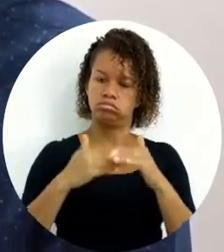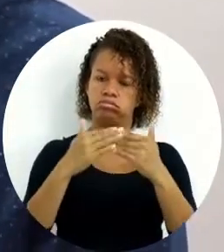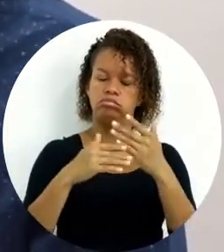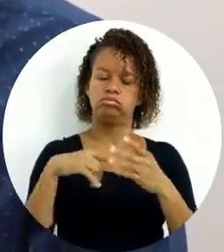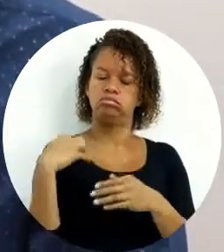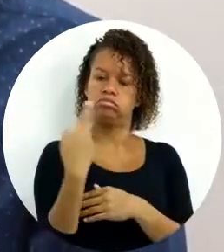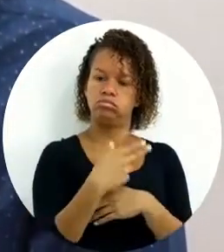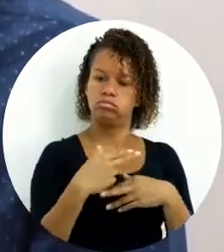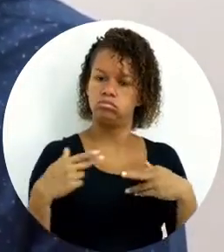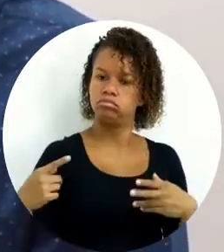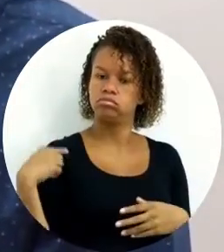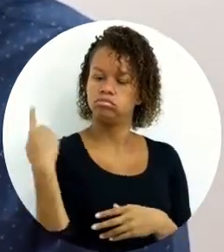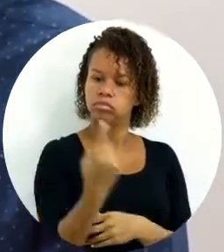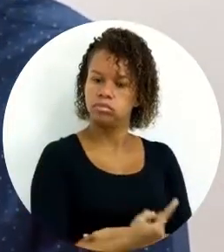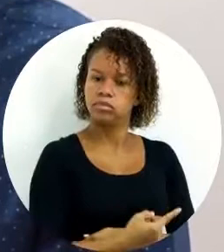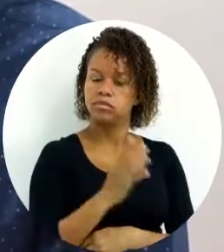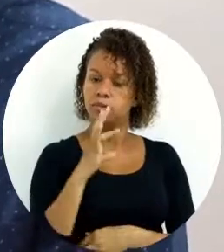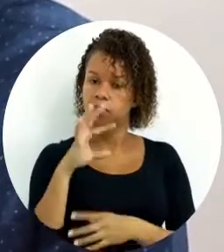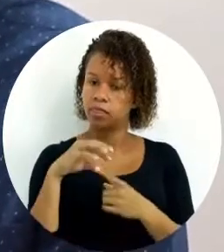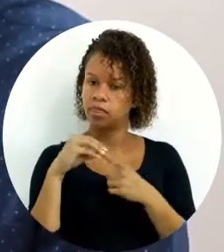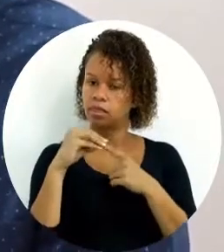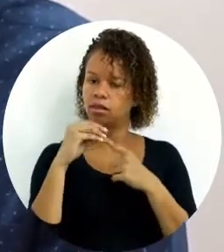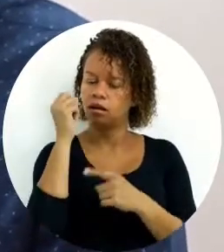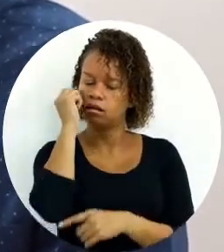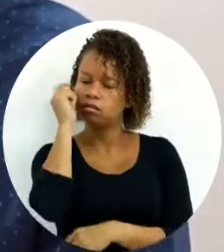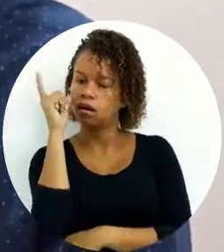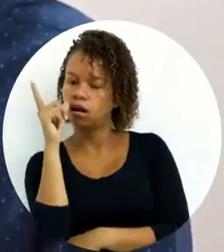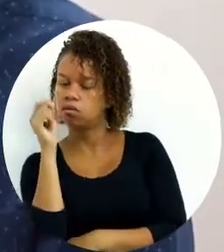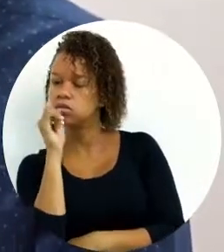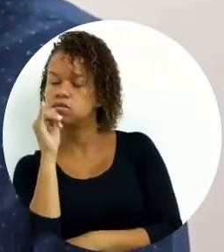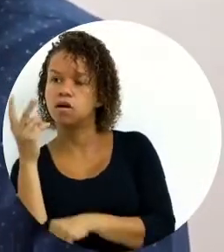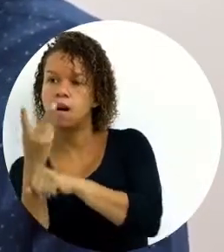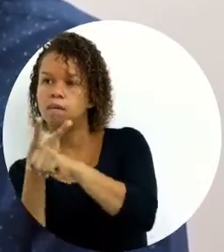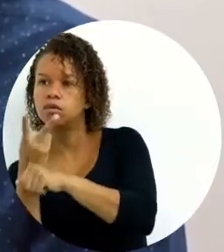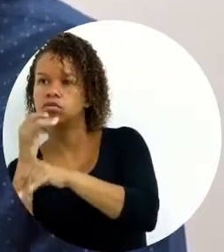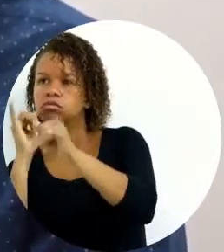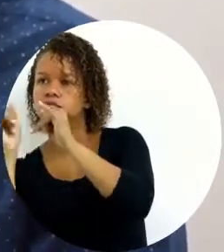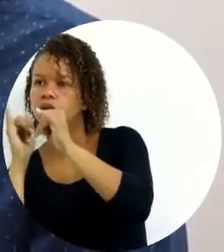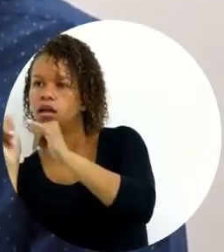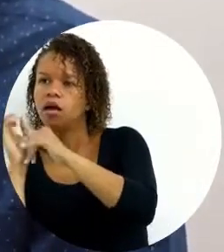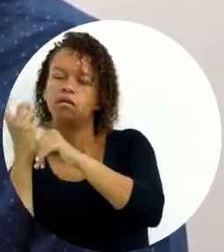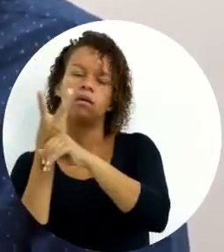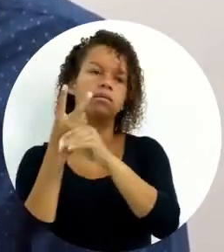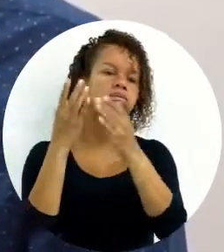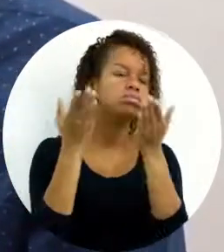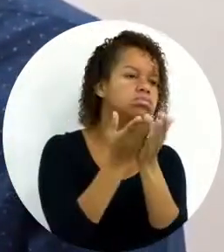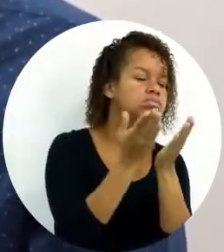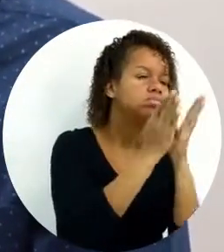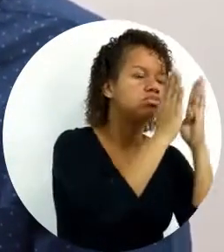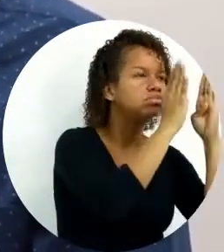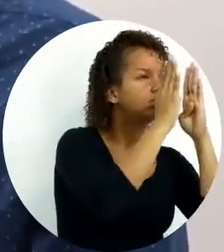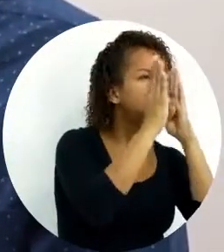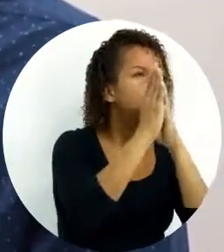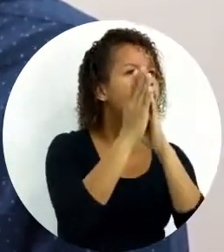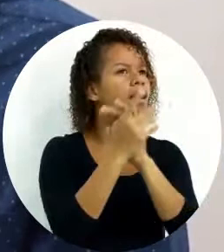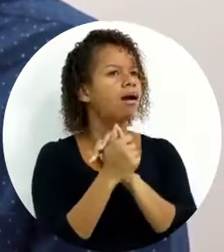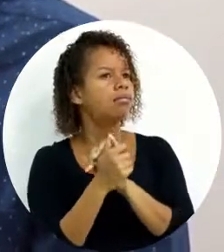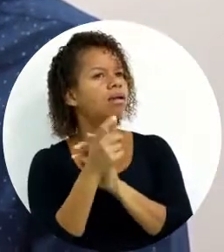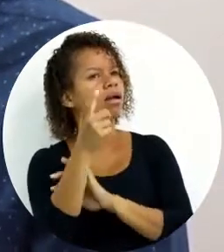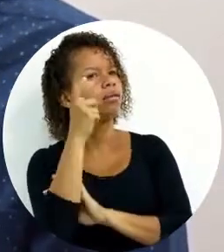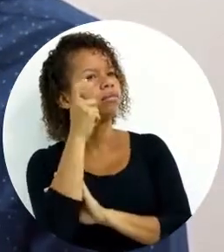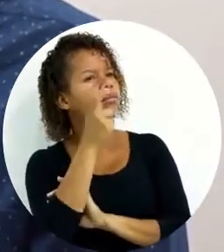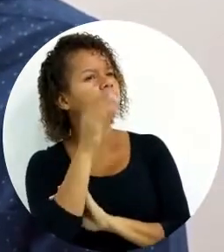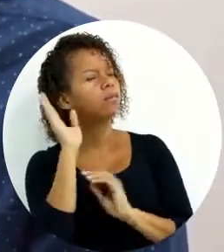é o que a gente é o ideal, né? Quando a gente faz uma busca, seja na internet ou um sistema de biblioteca, a gente tem a intenção,